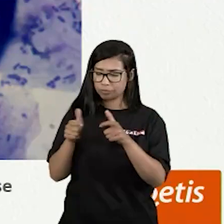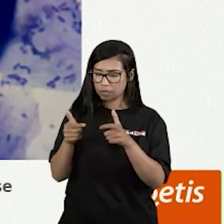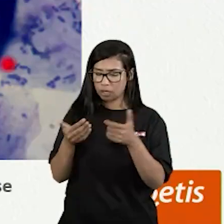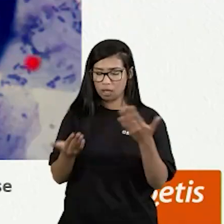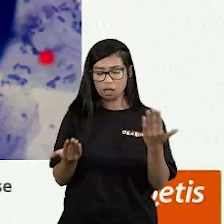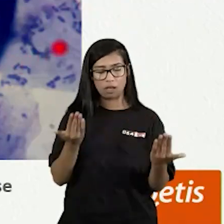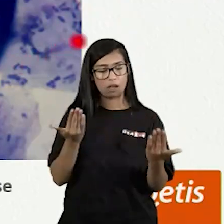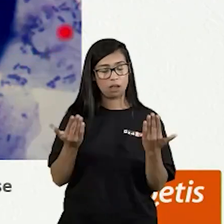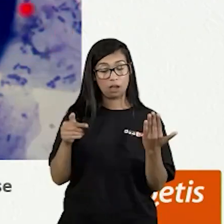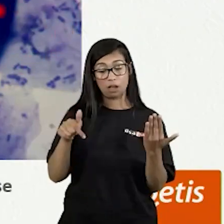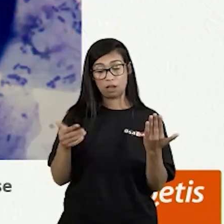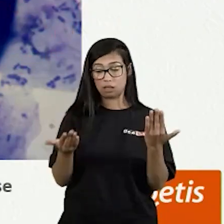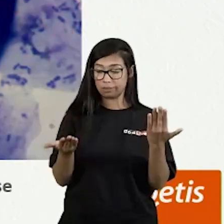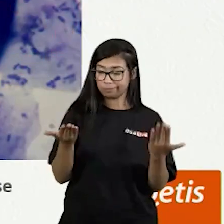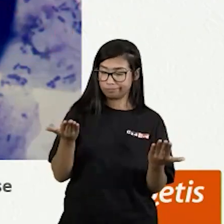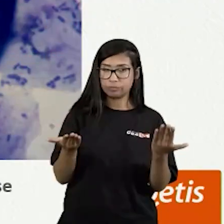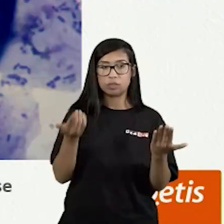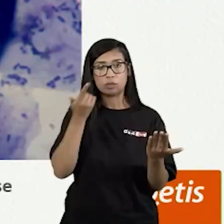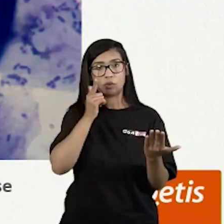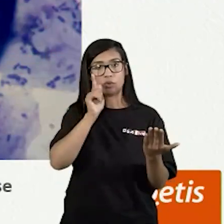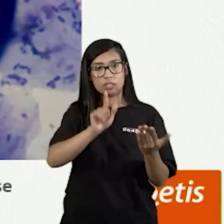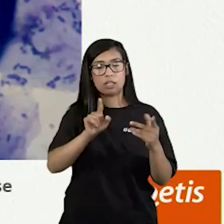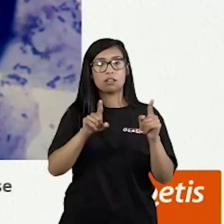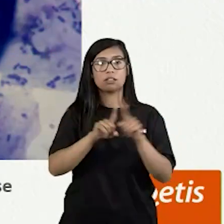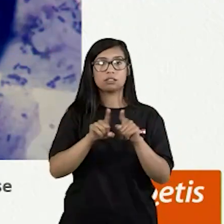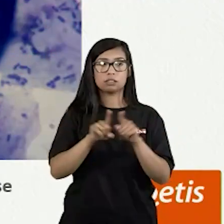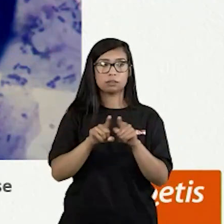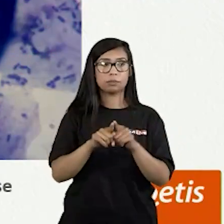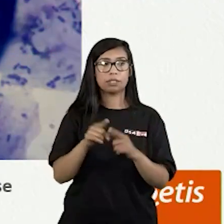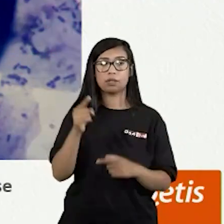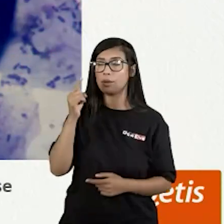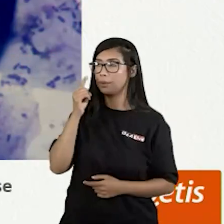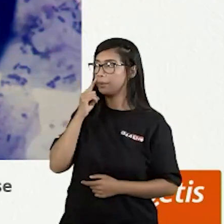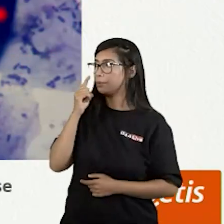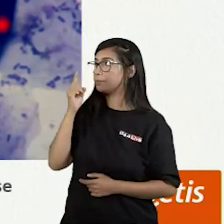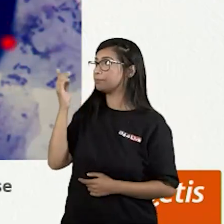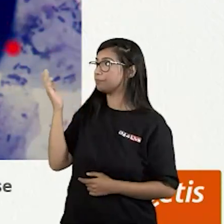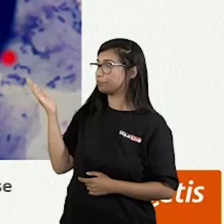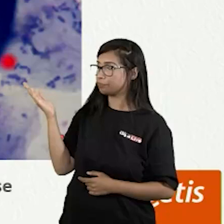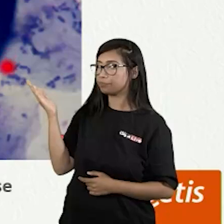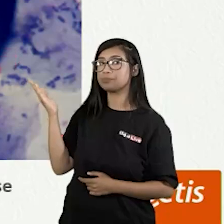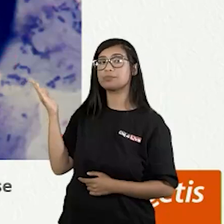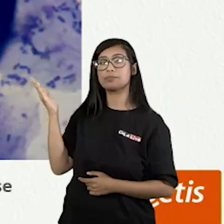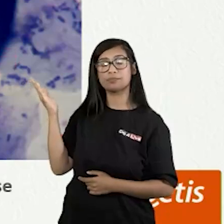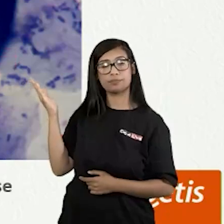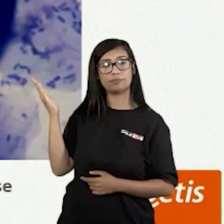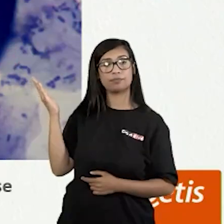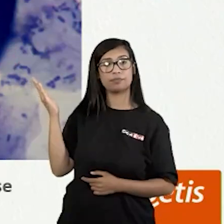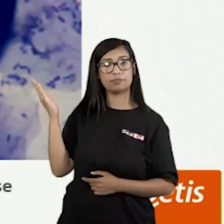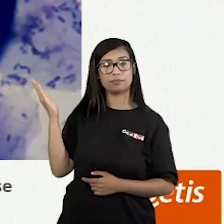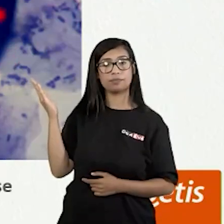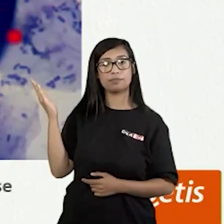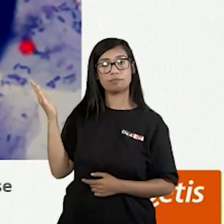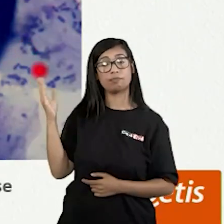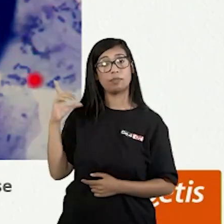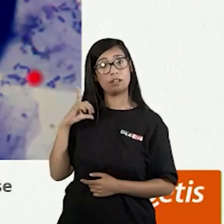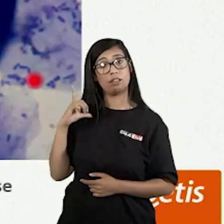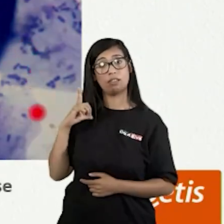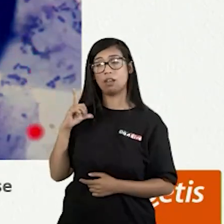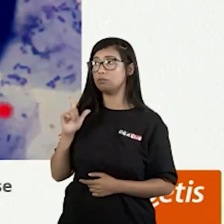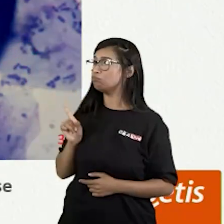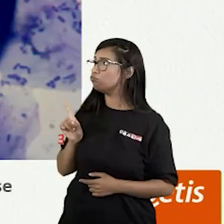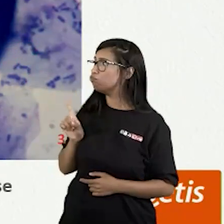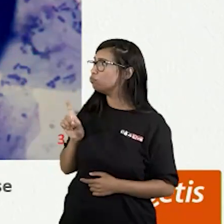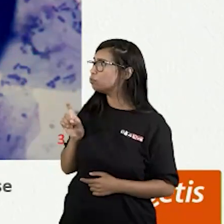malacésia. Aqui a gente tem células de descamação, numerosas malacésias, algumas bactérias, e temos bactérias cocóides